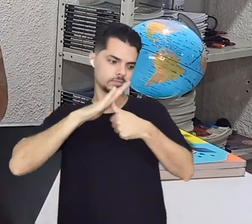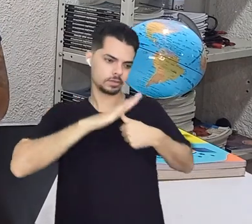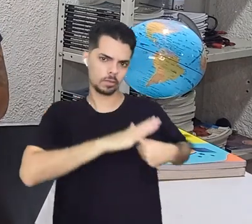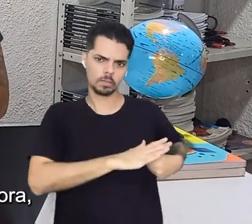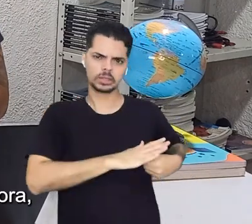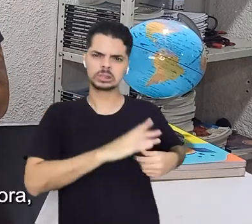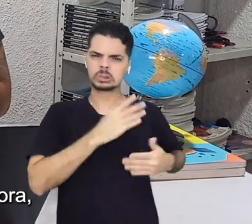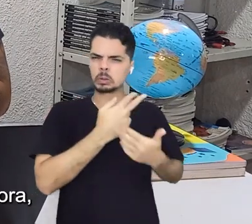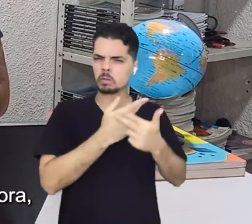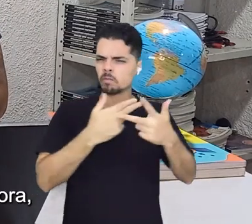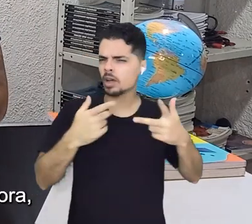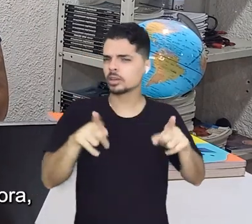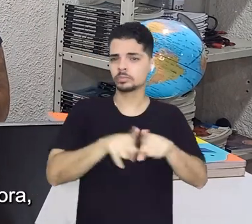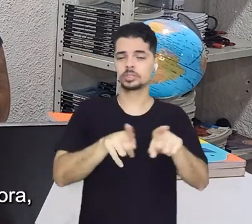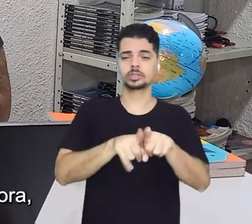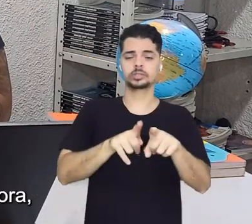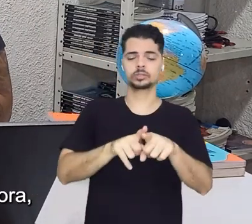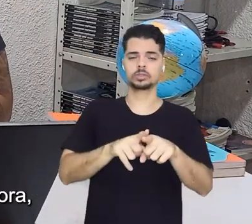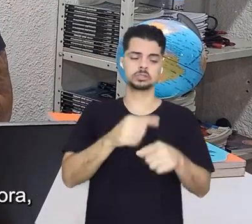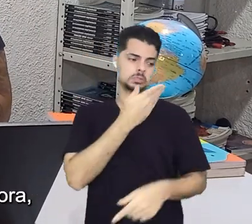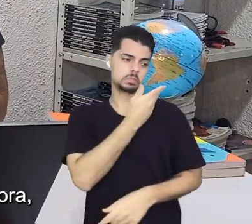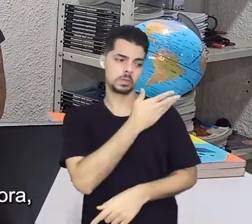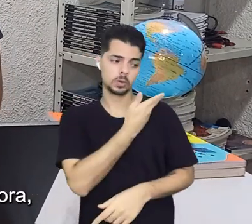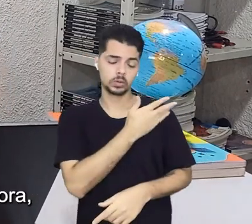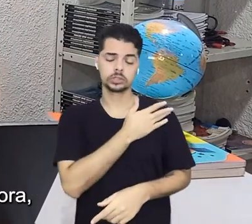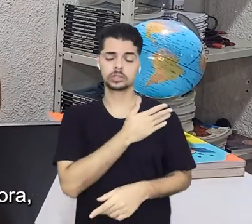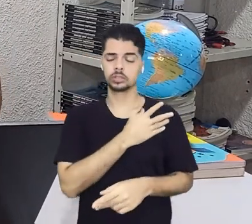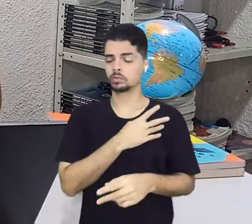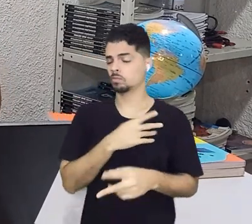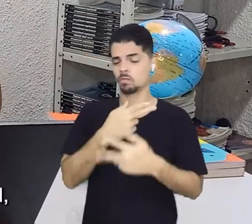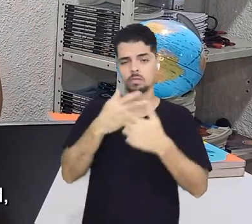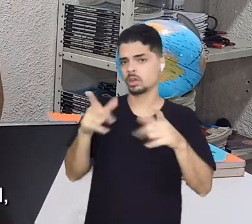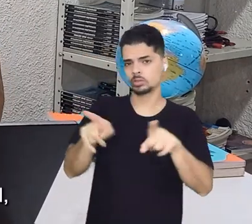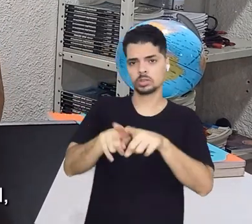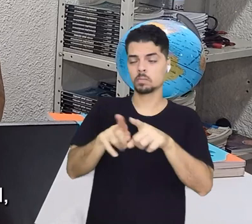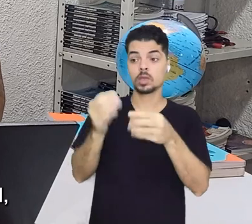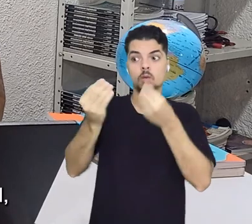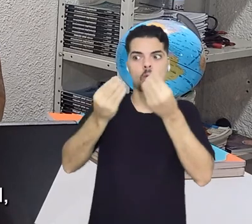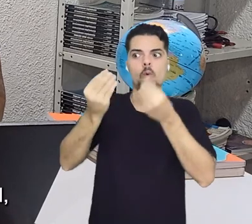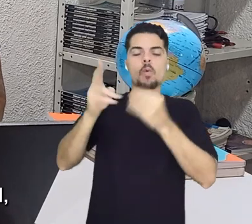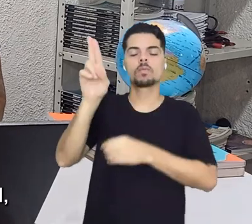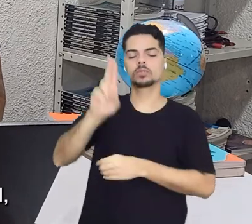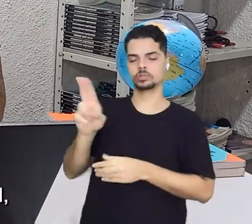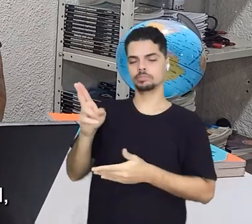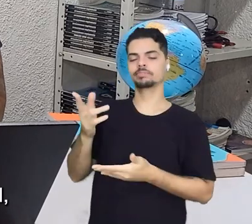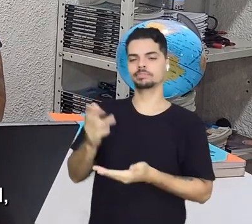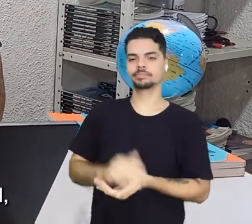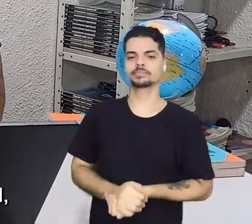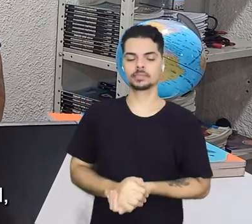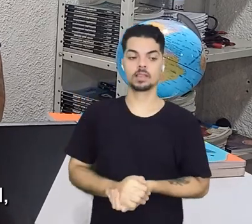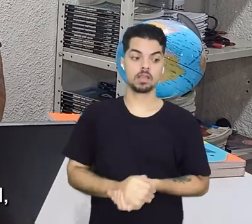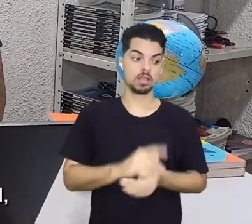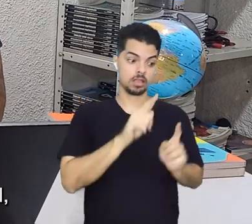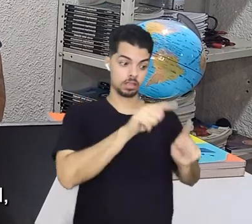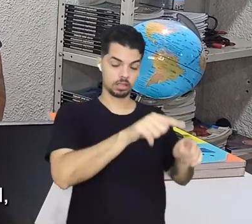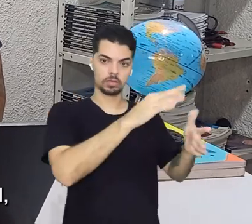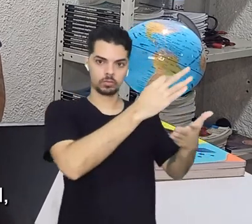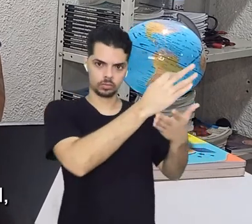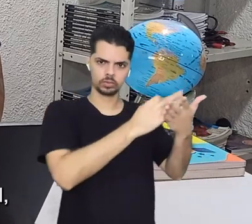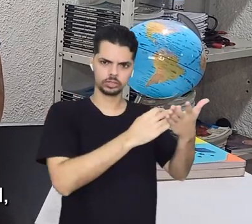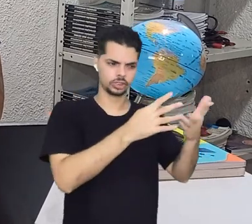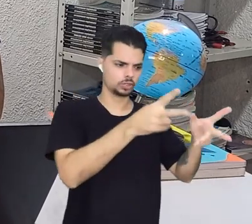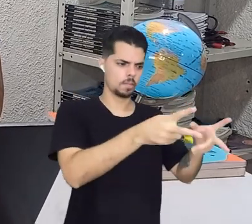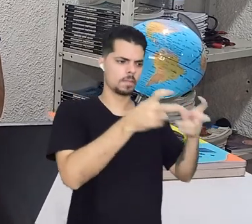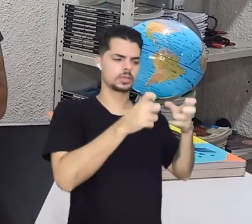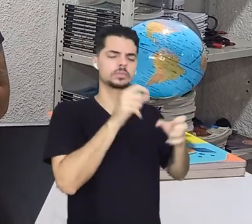segregação. O que se percebe no texto da professora é que ela é muito feliz ao colocar que após a independência